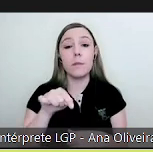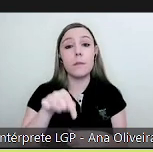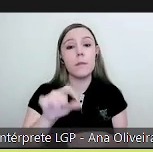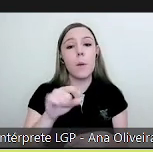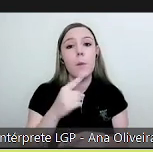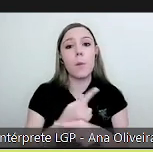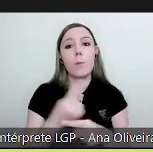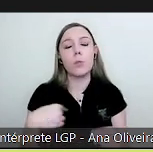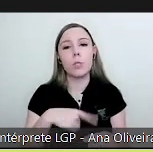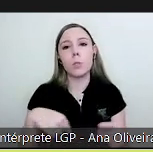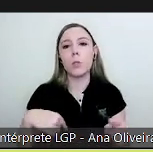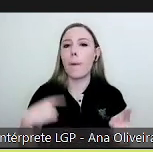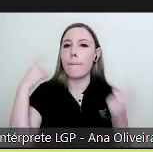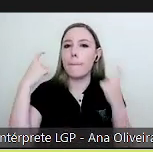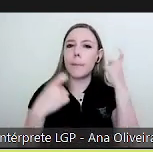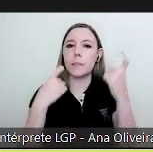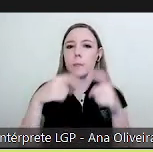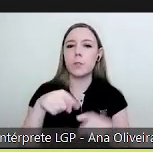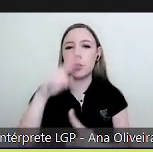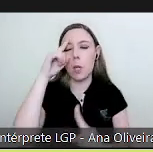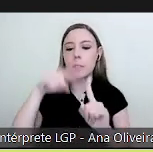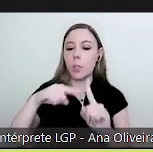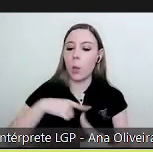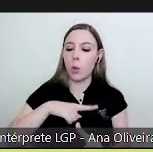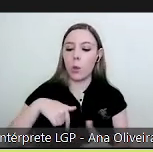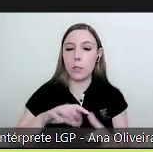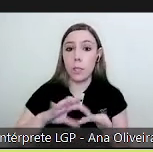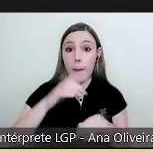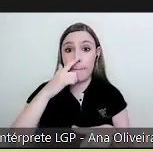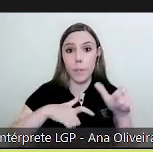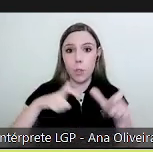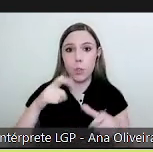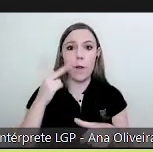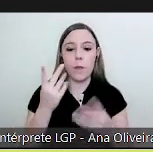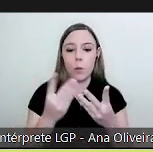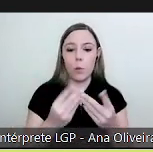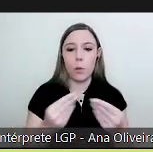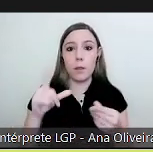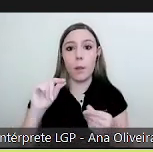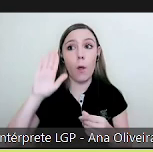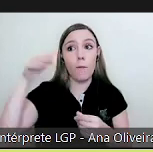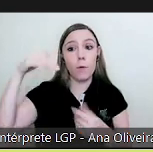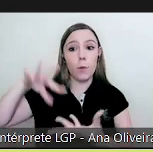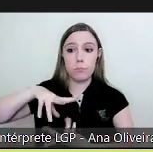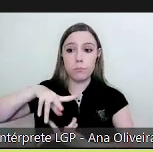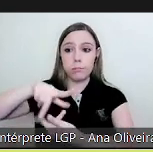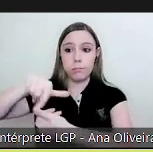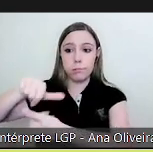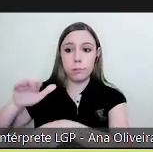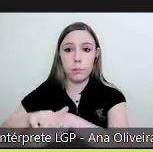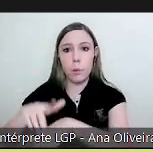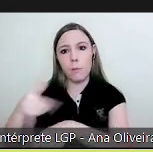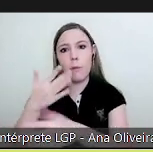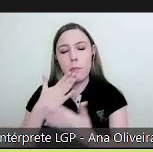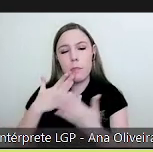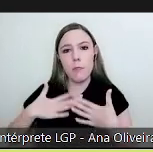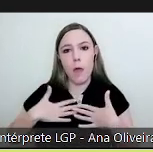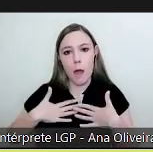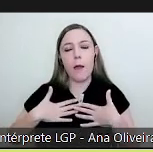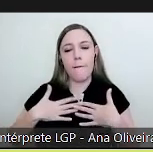num propósito que é o nosso, de que são as pessoas, a qualidade de vida e o futuro do planeta que nos inspiram e nos